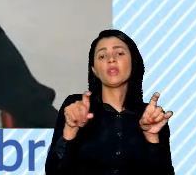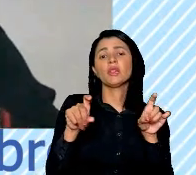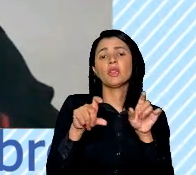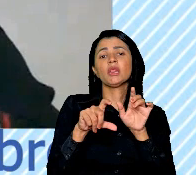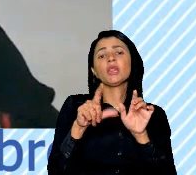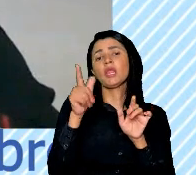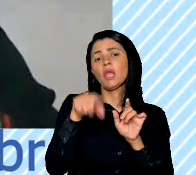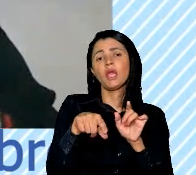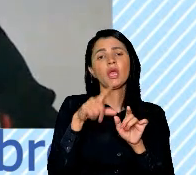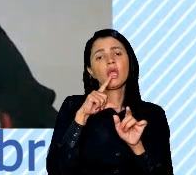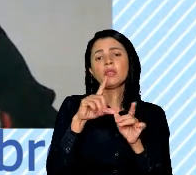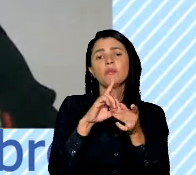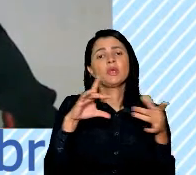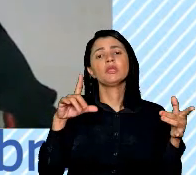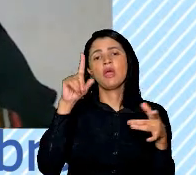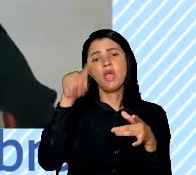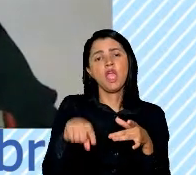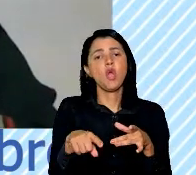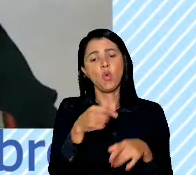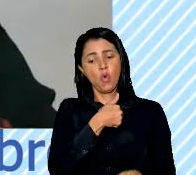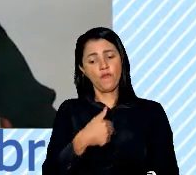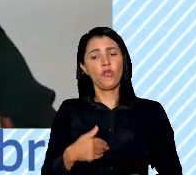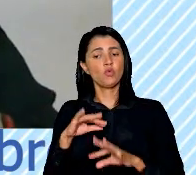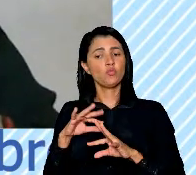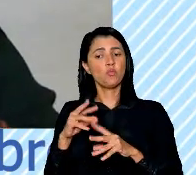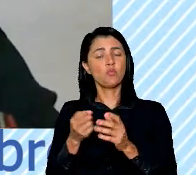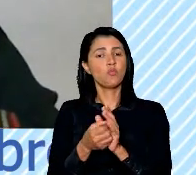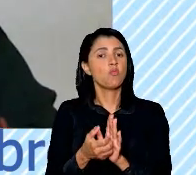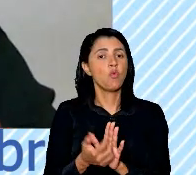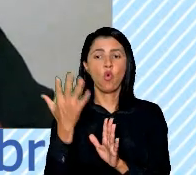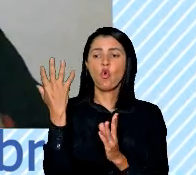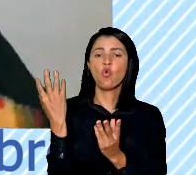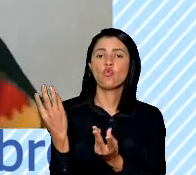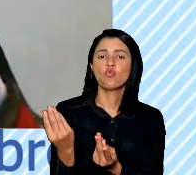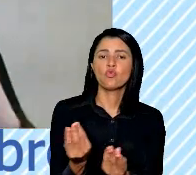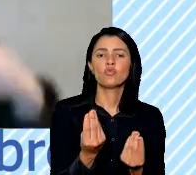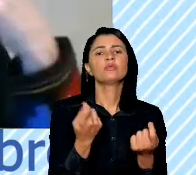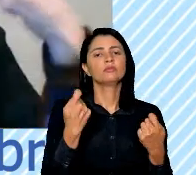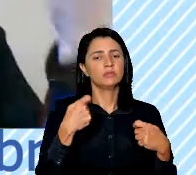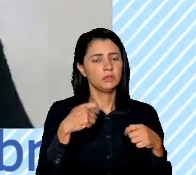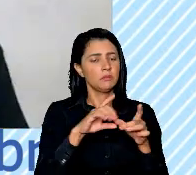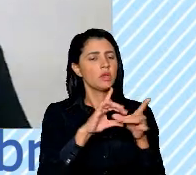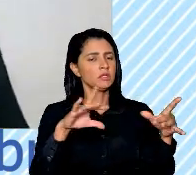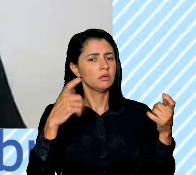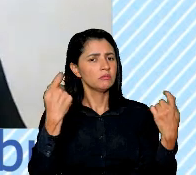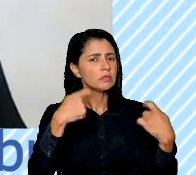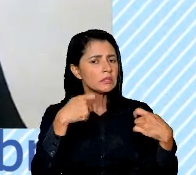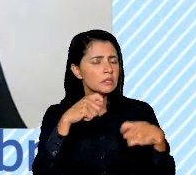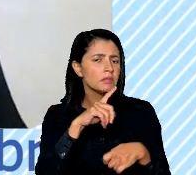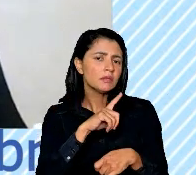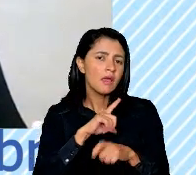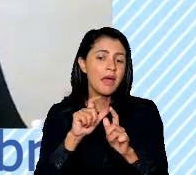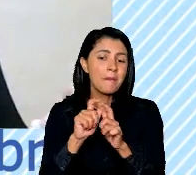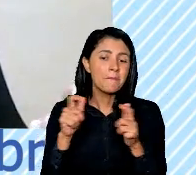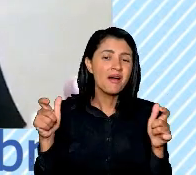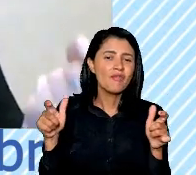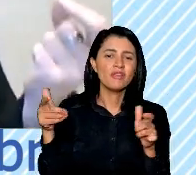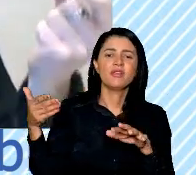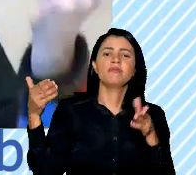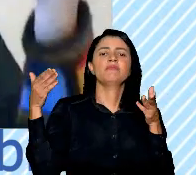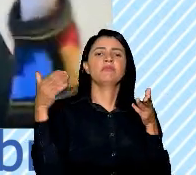democracia é o governo de muitos. Ou seja, para haver democracia, é preciso que pelo menos a maioria